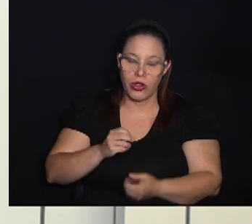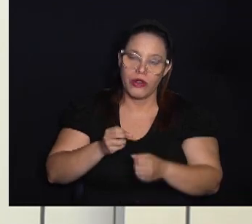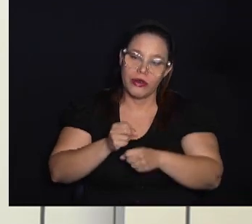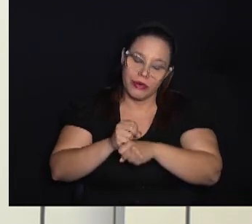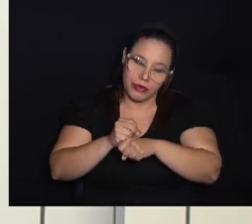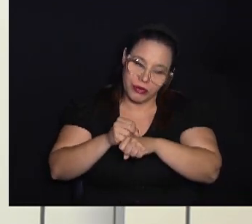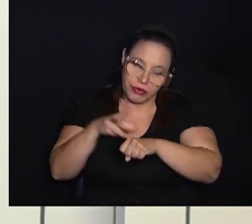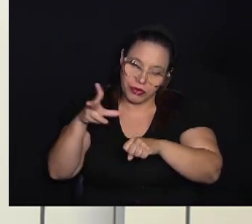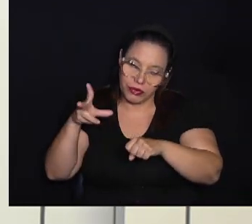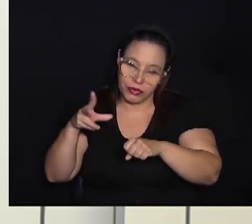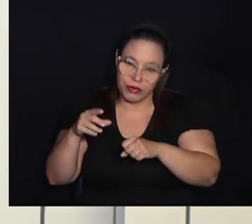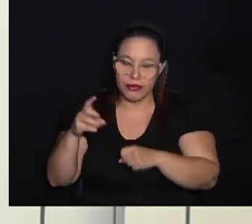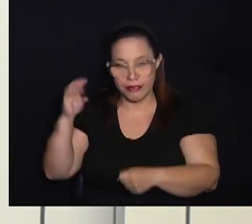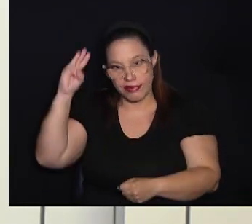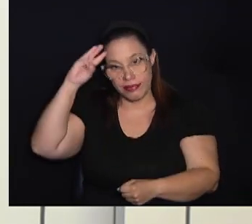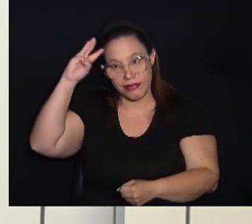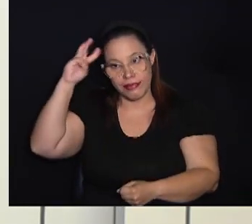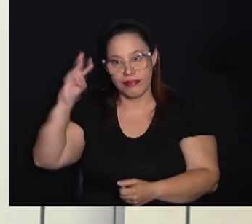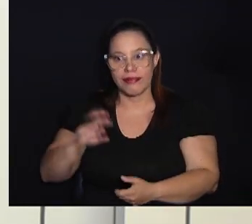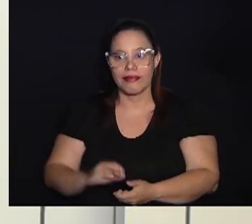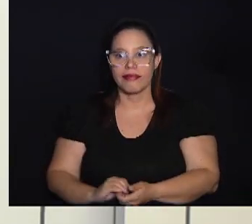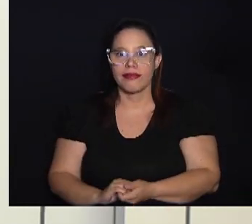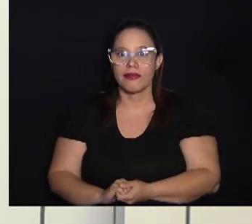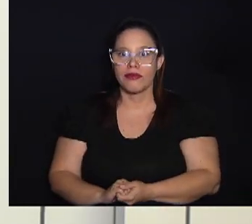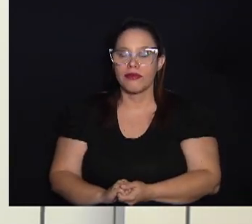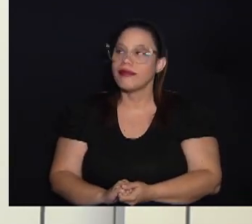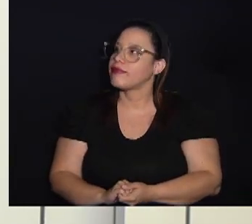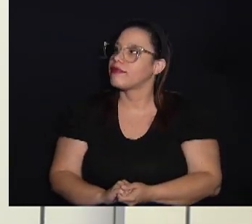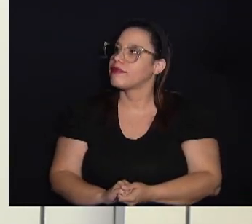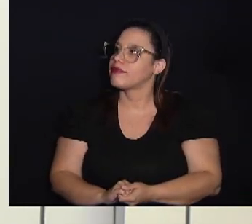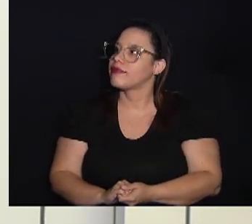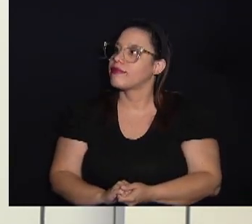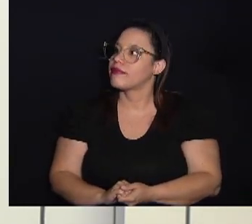disponíveis para esta terça-feira. Confira alguma delas.